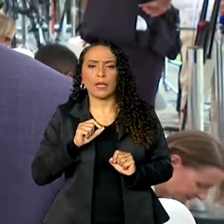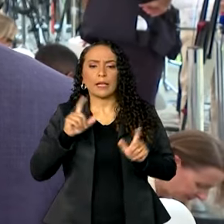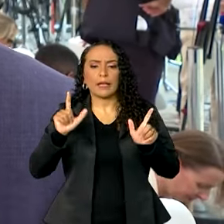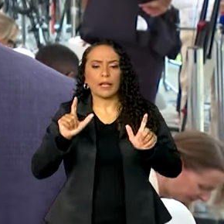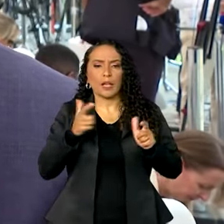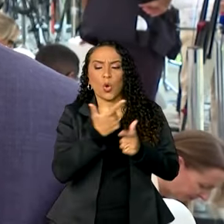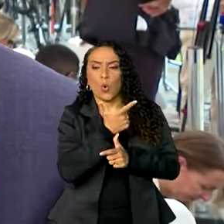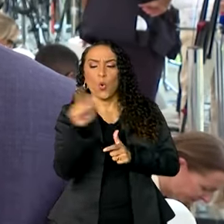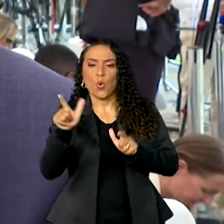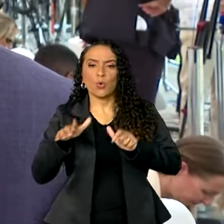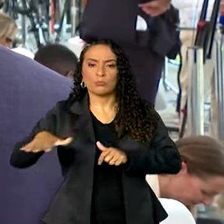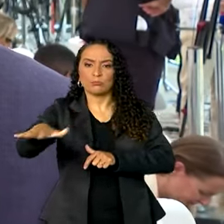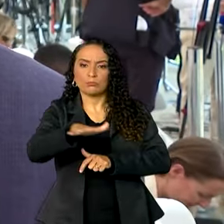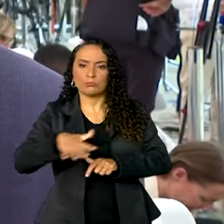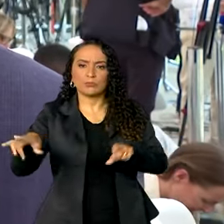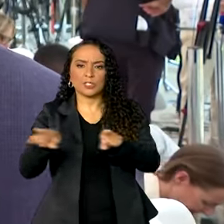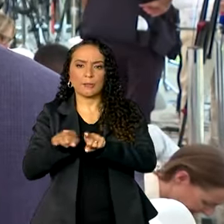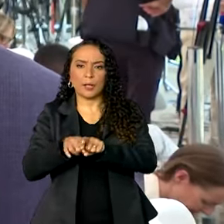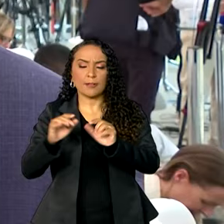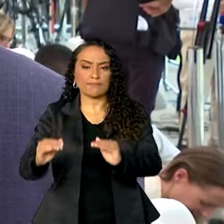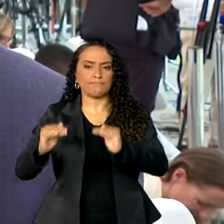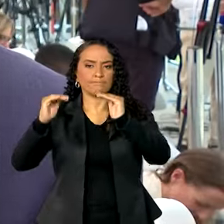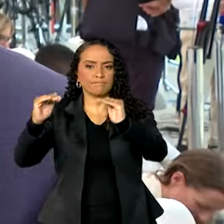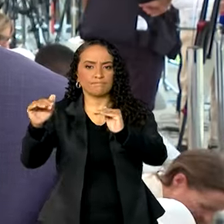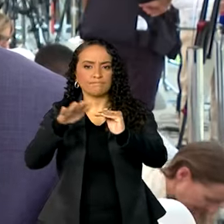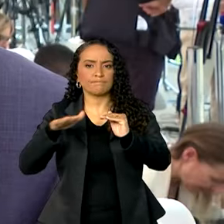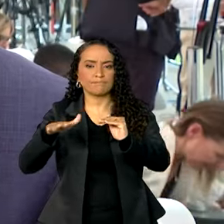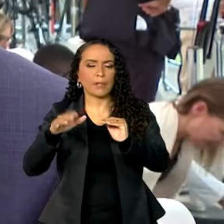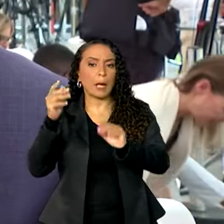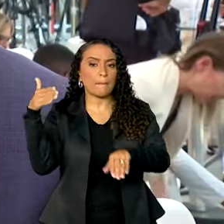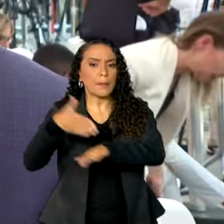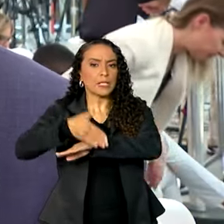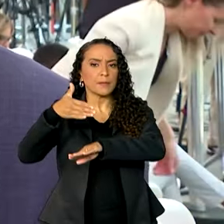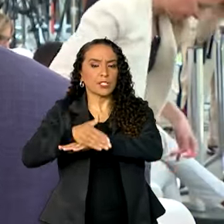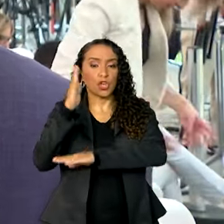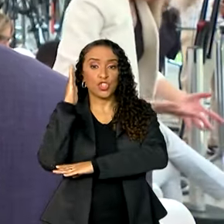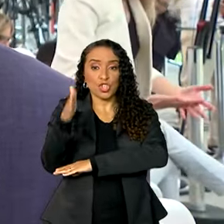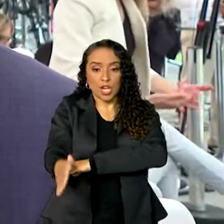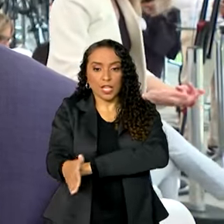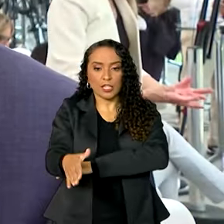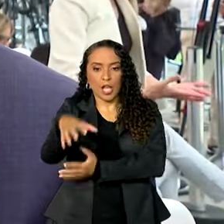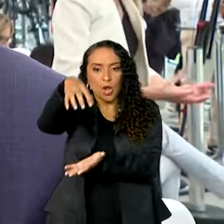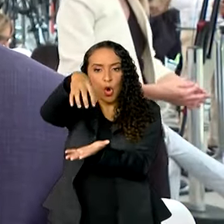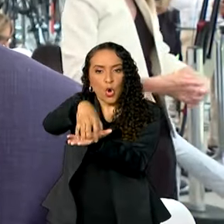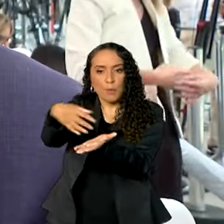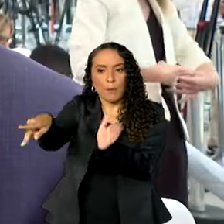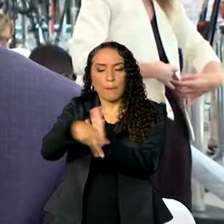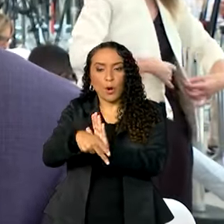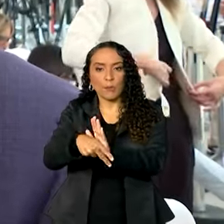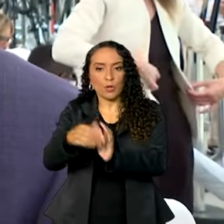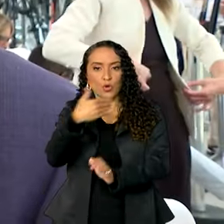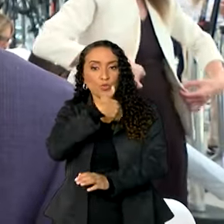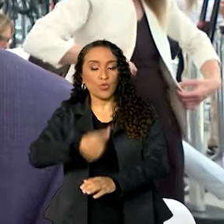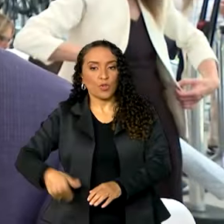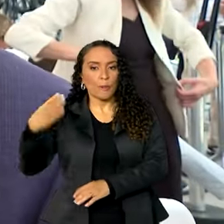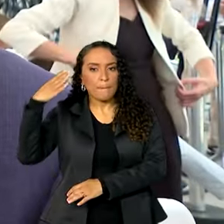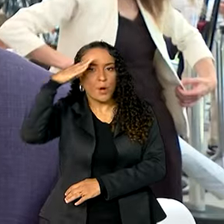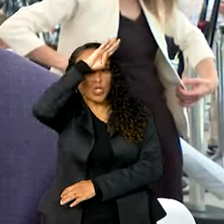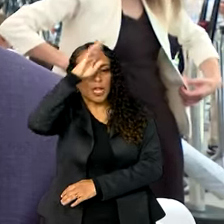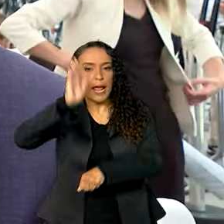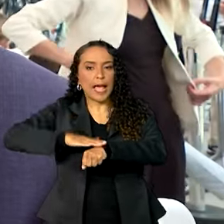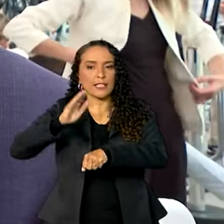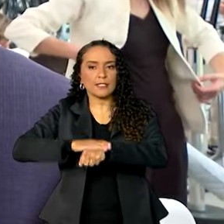uma outra dimensão e para outro patamar a participação direta do núcleo do governo Bolsonaro na